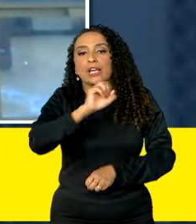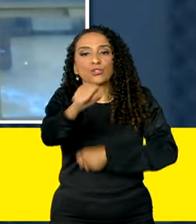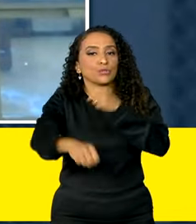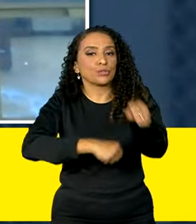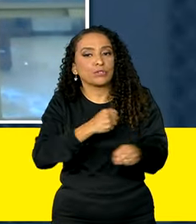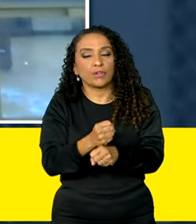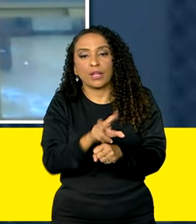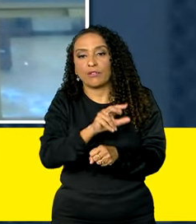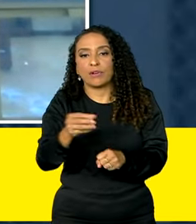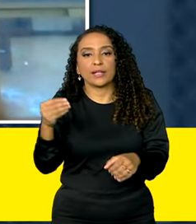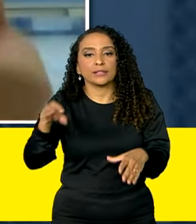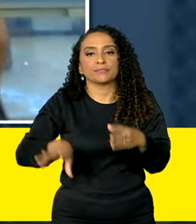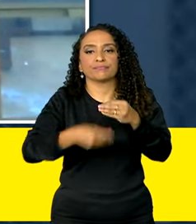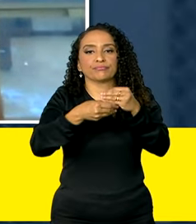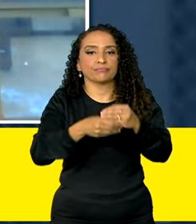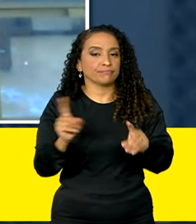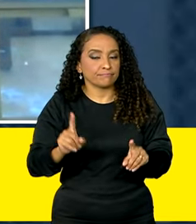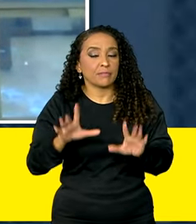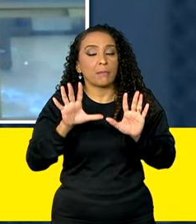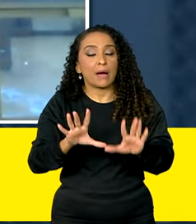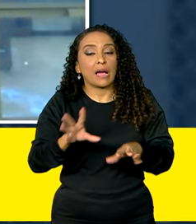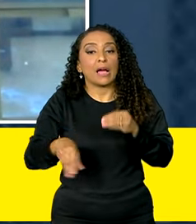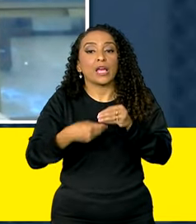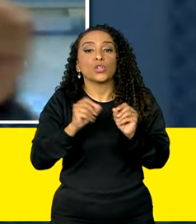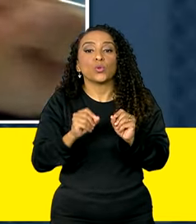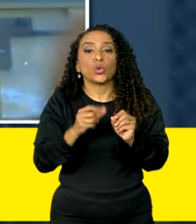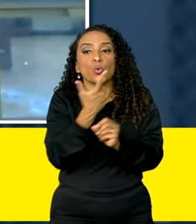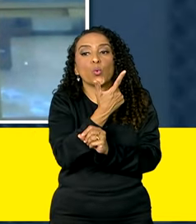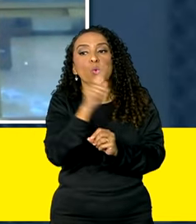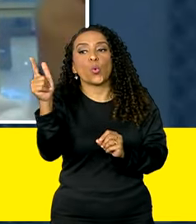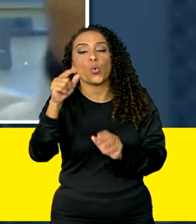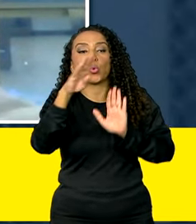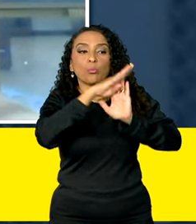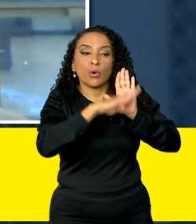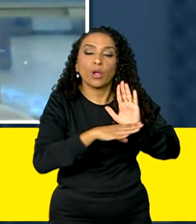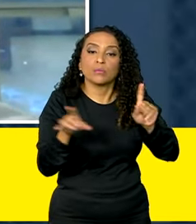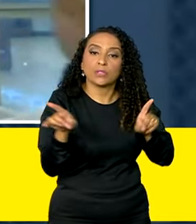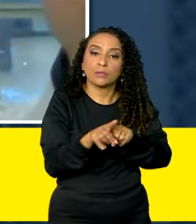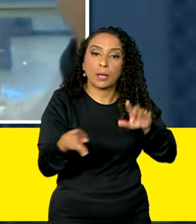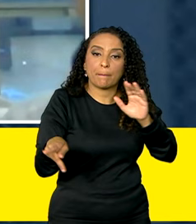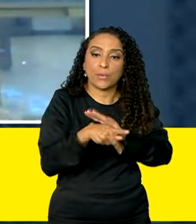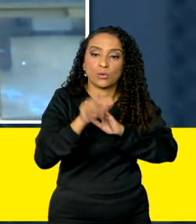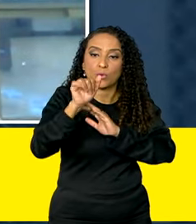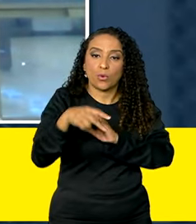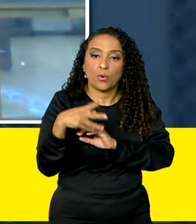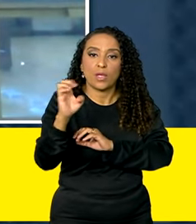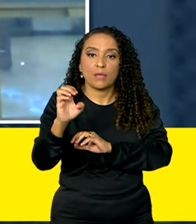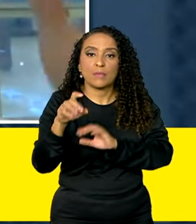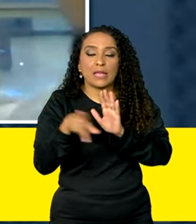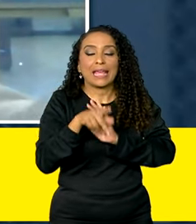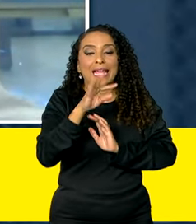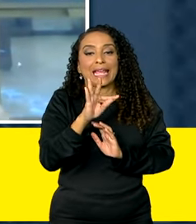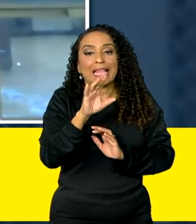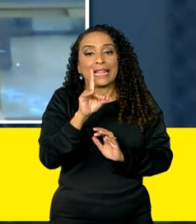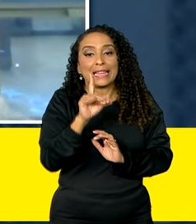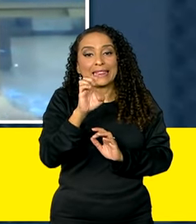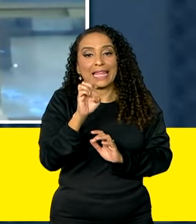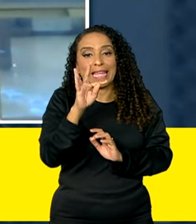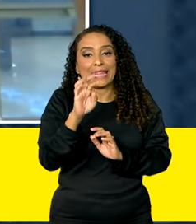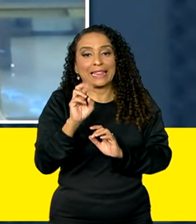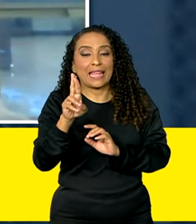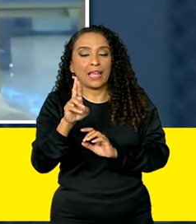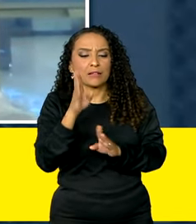vai entrar como desmatamento, mas entra num outro programa também do INPE, que é o DETER, que